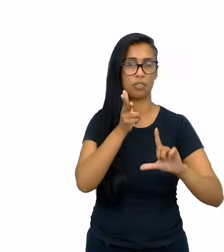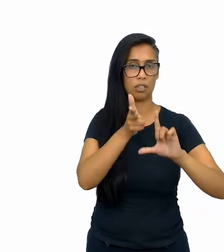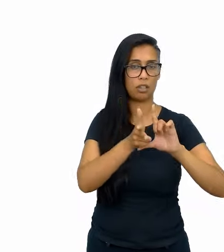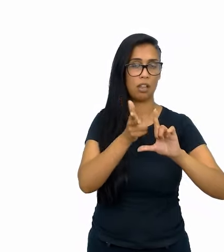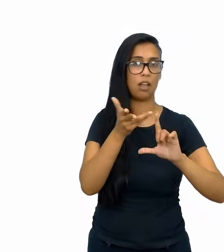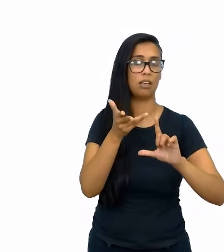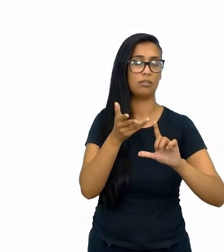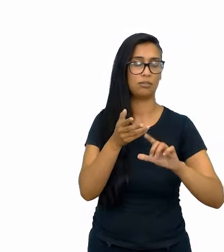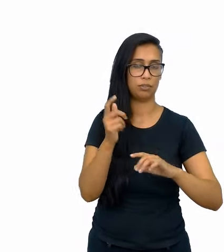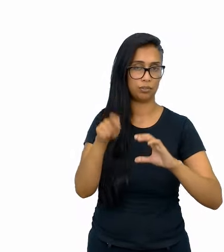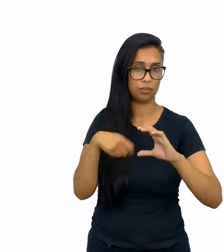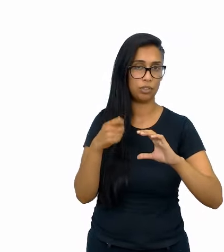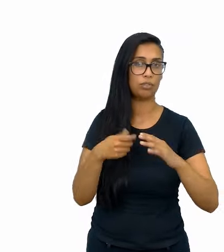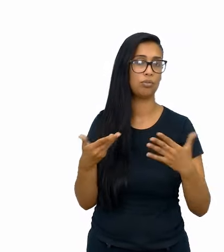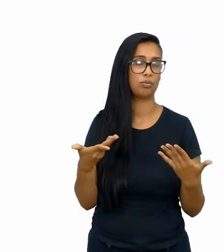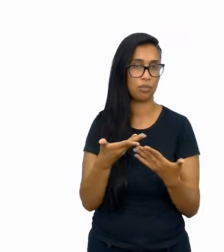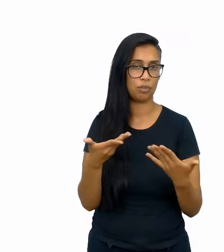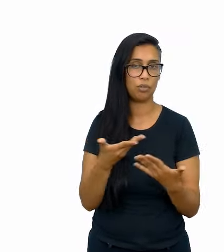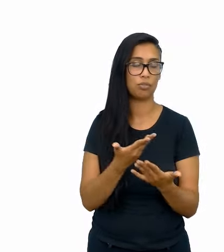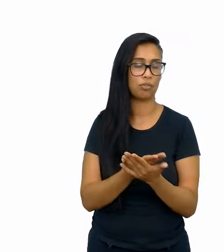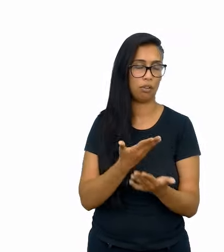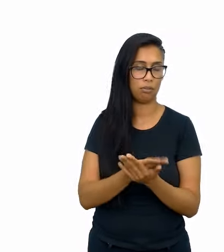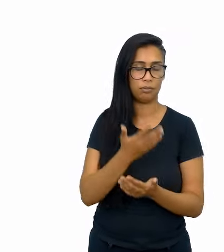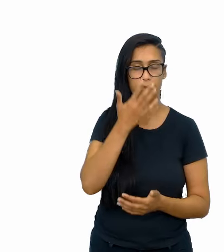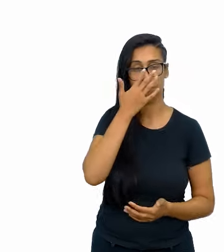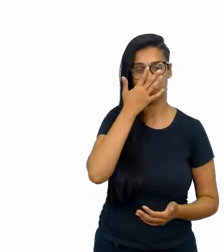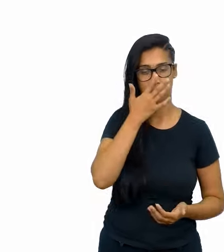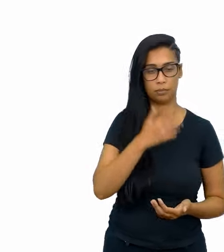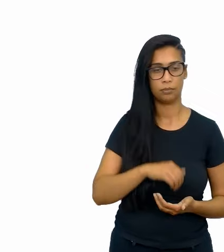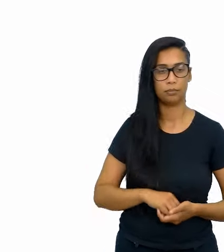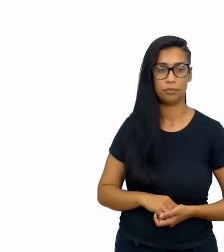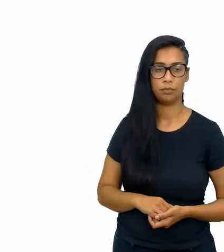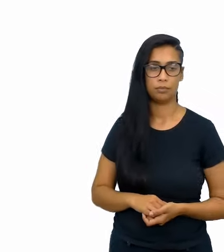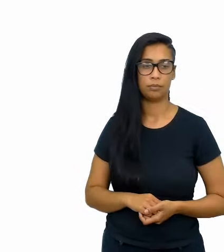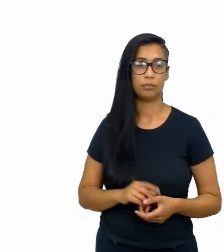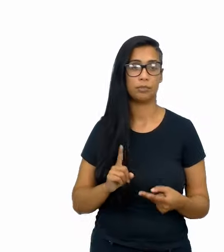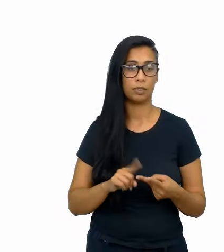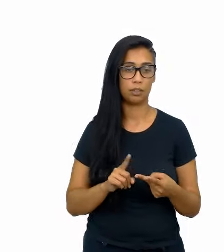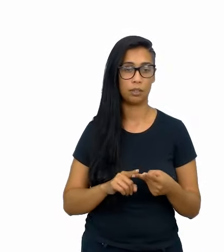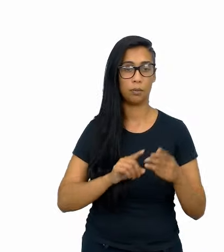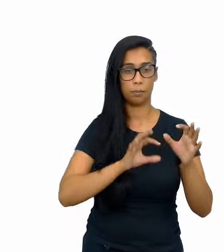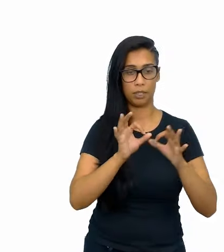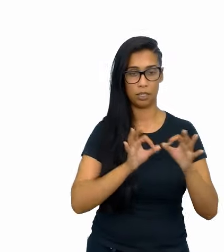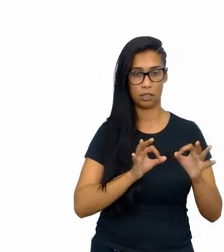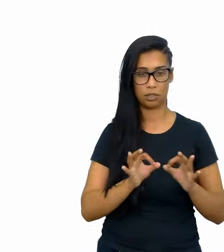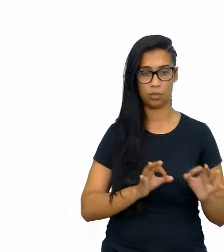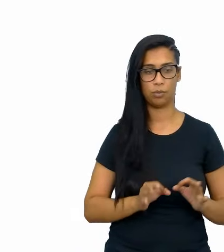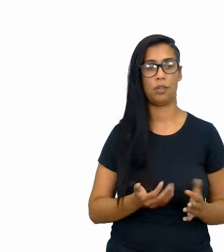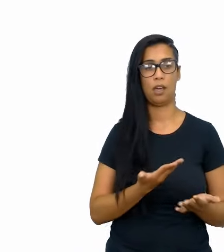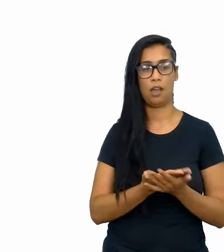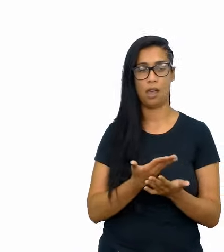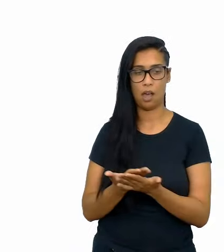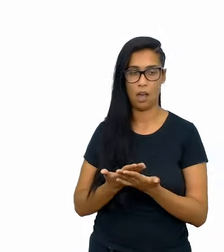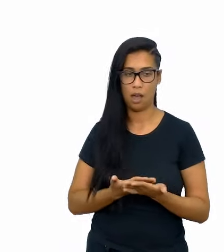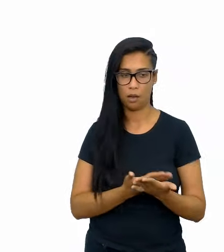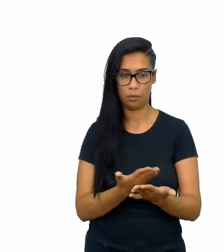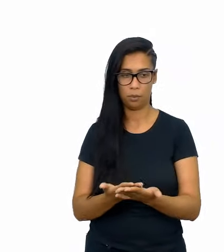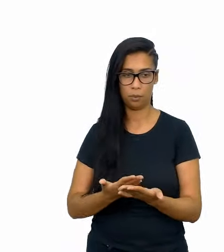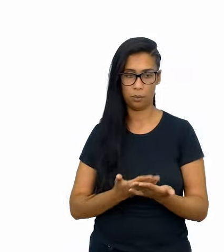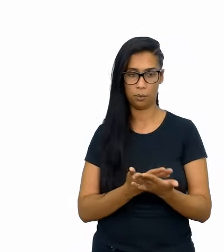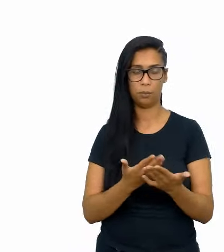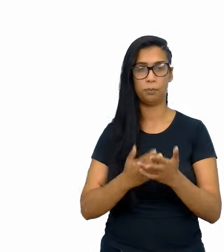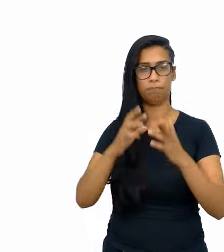Também, no segundo momento, que vocês possam planejar os encaminhamentos das aulas analisadas, considerando os saberes da turma,